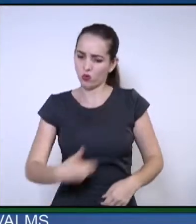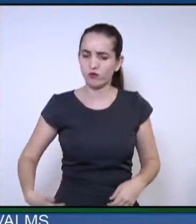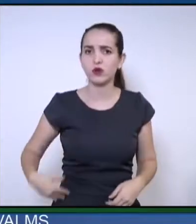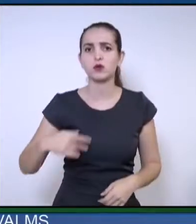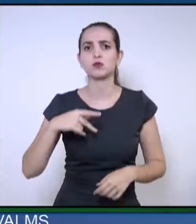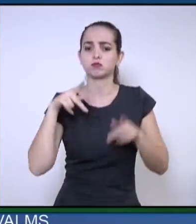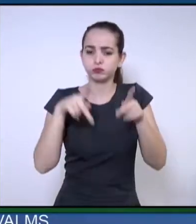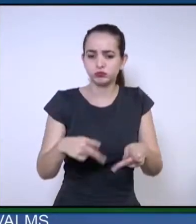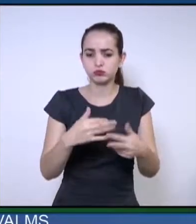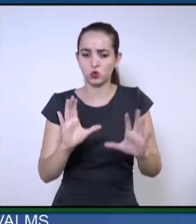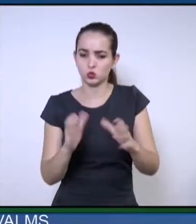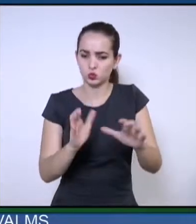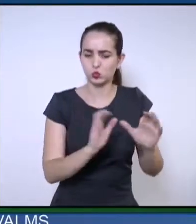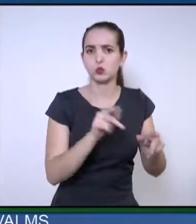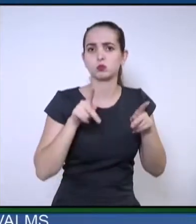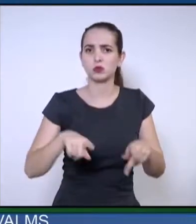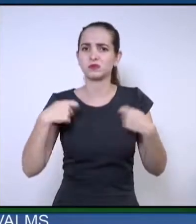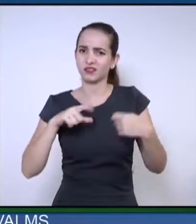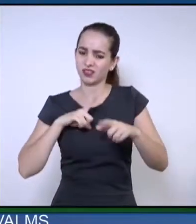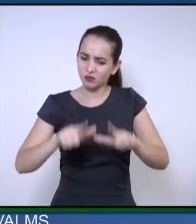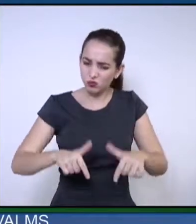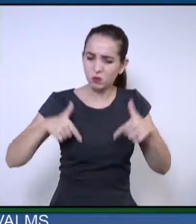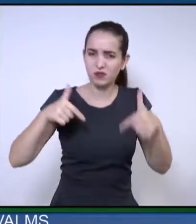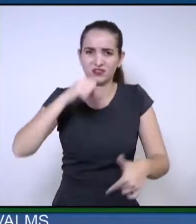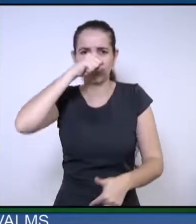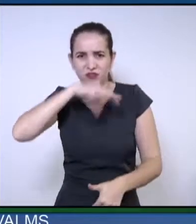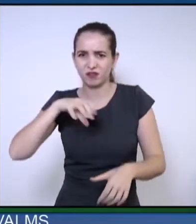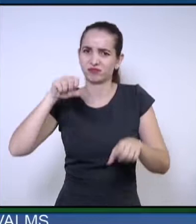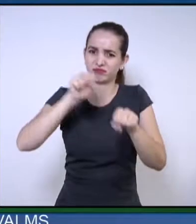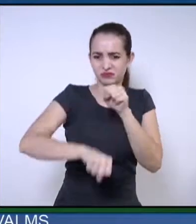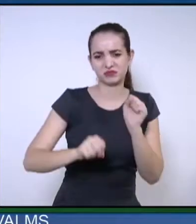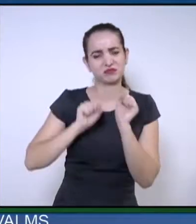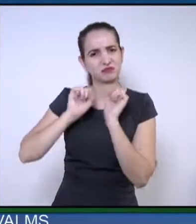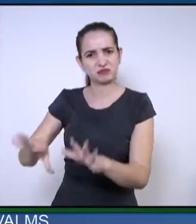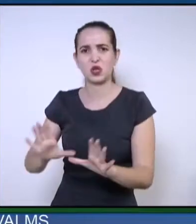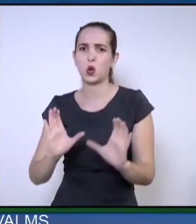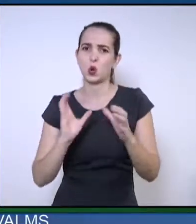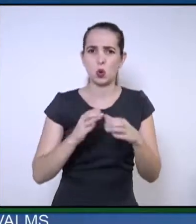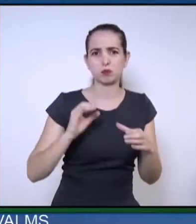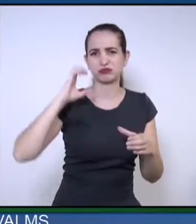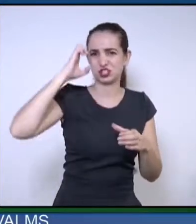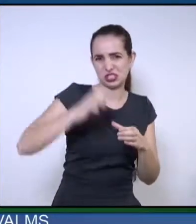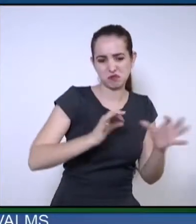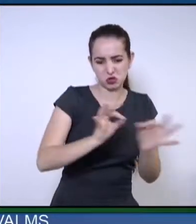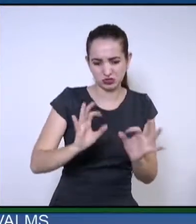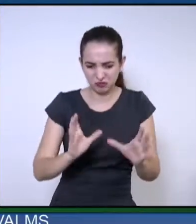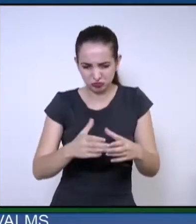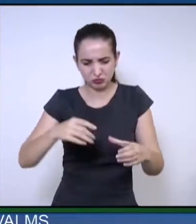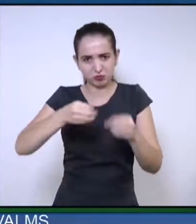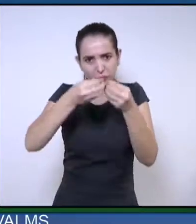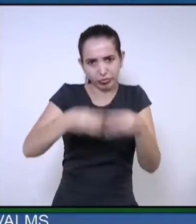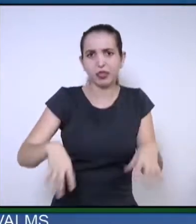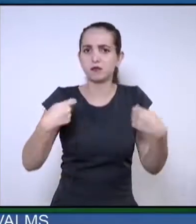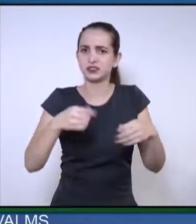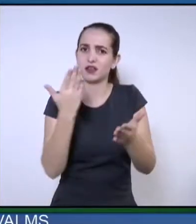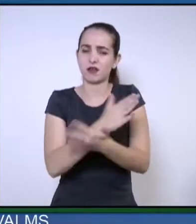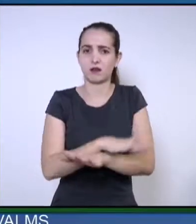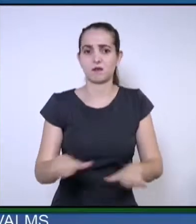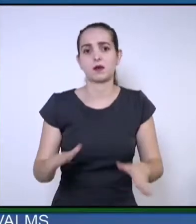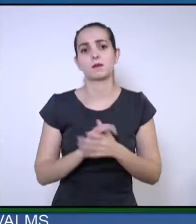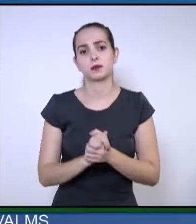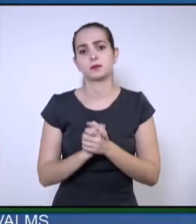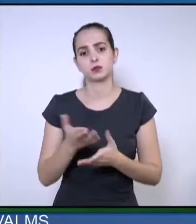o combate, o enfrentamento a essa violência, ao crime organizado e principalmente ao narcotráfico. Parabéns, Vossa